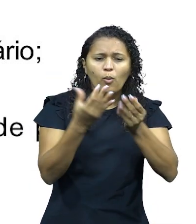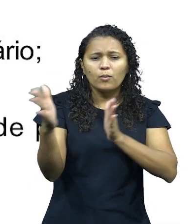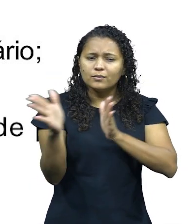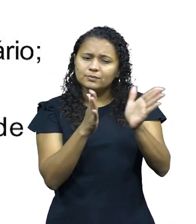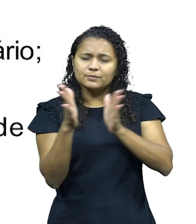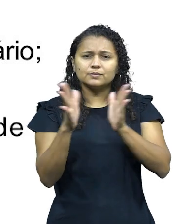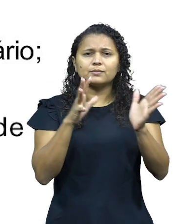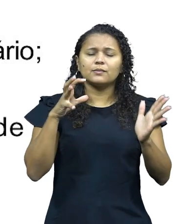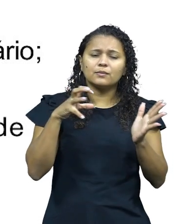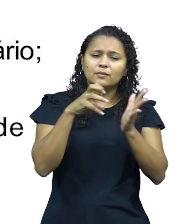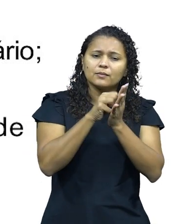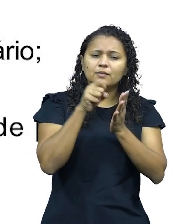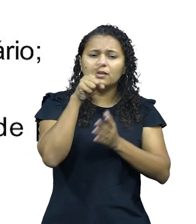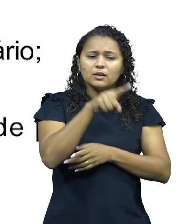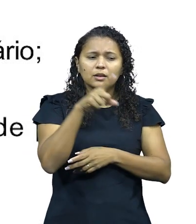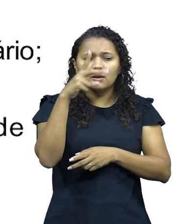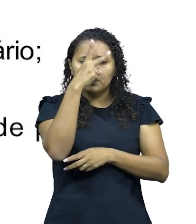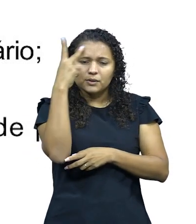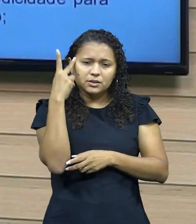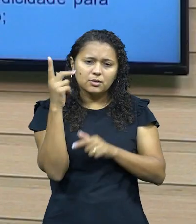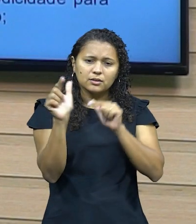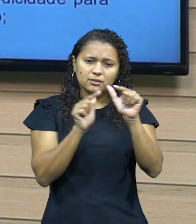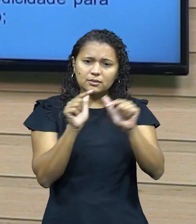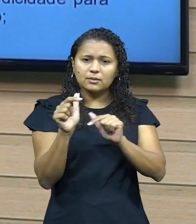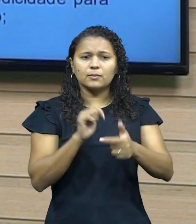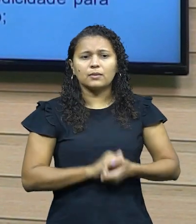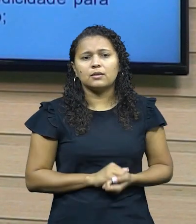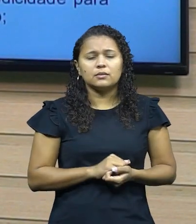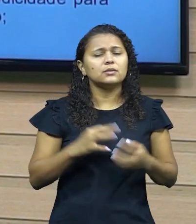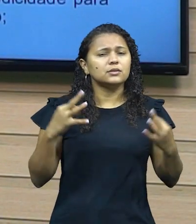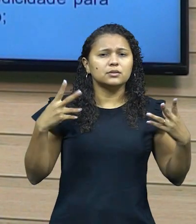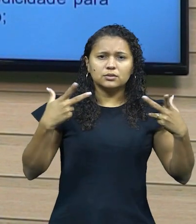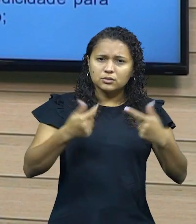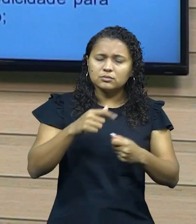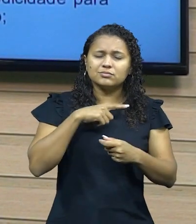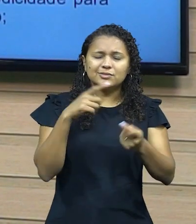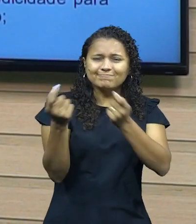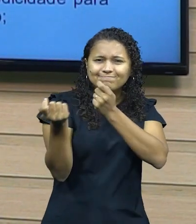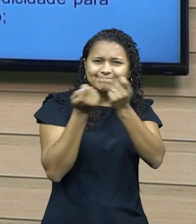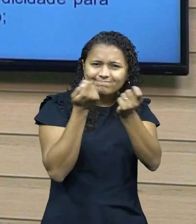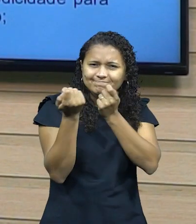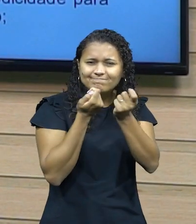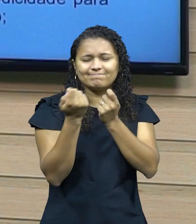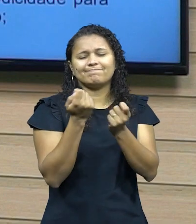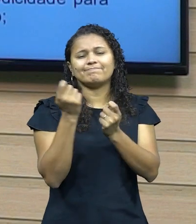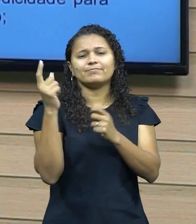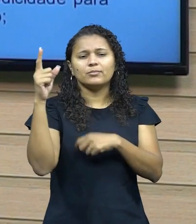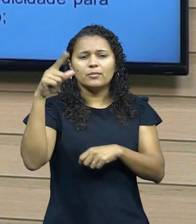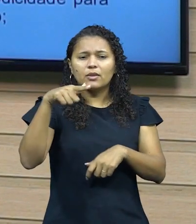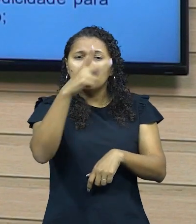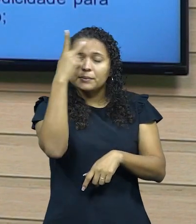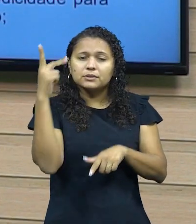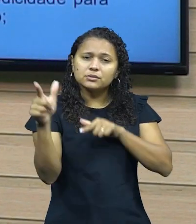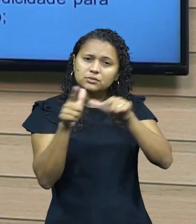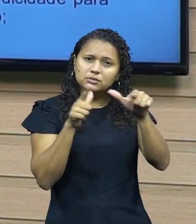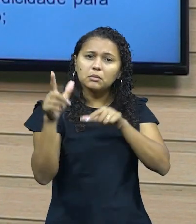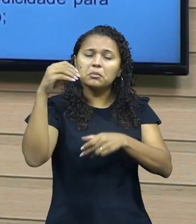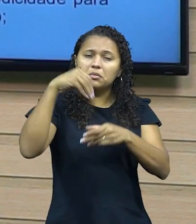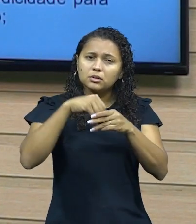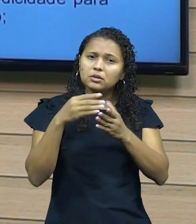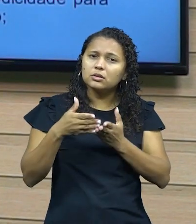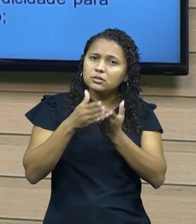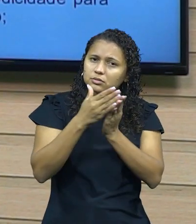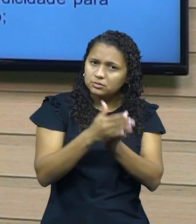para acesso ao registro do trabalhador portuário avulso. Então, ele faz toda essa gestão desses trabalhadores para que eles possam exercer